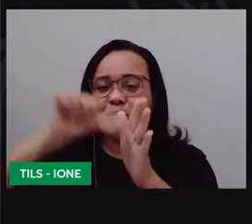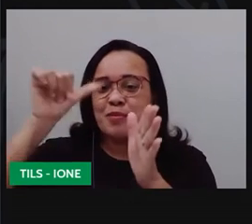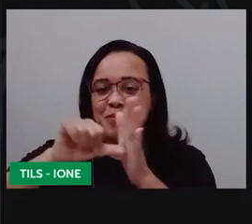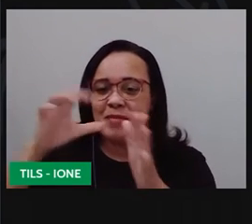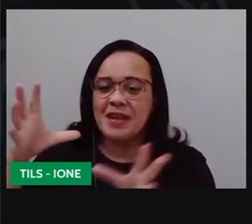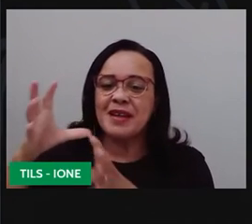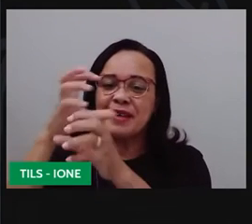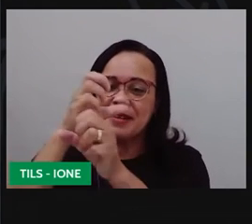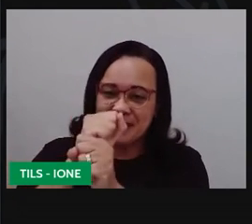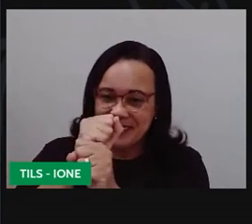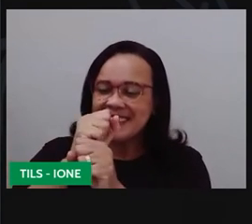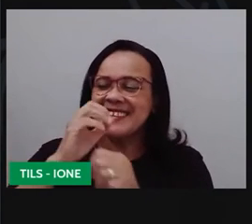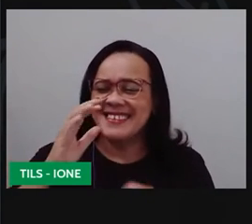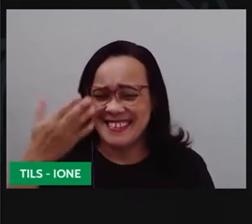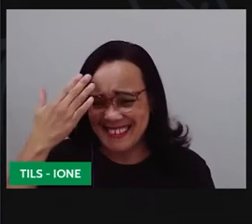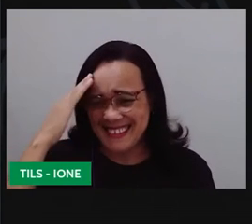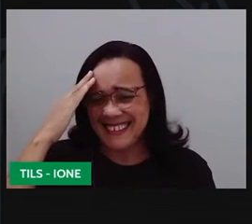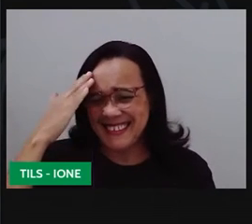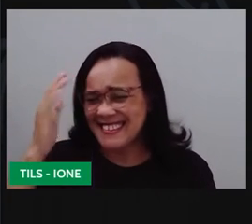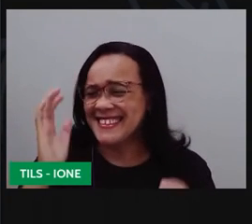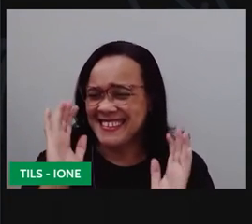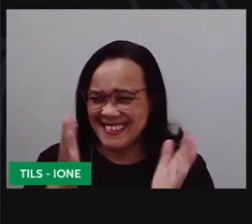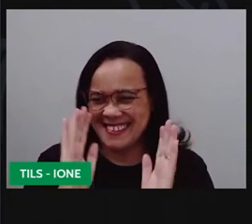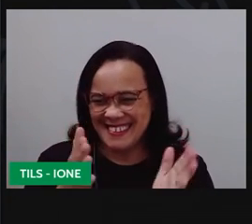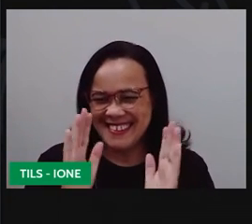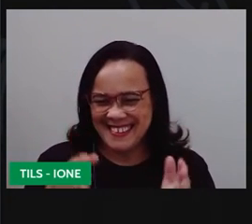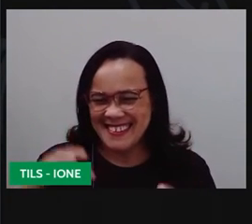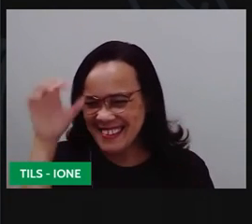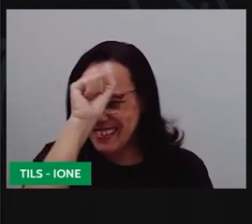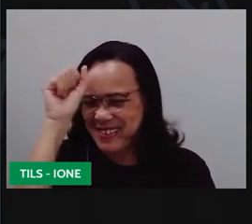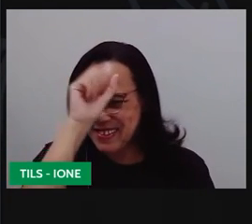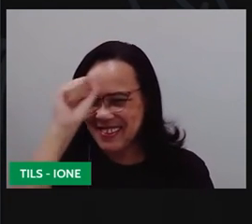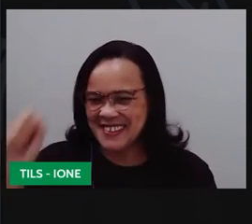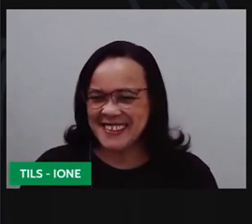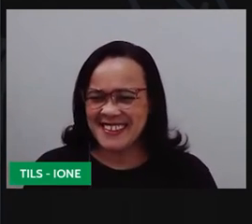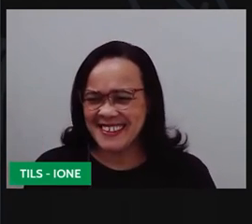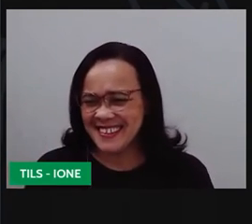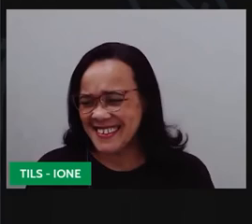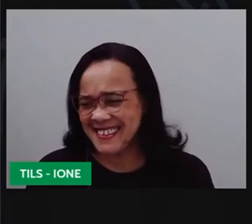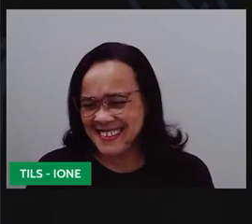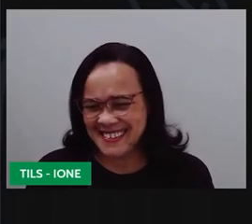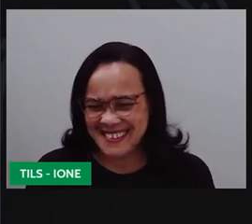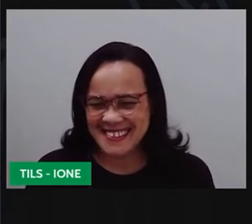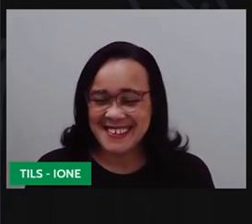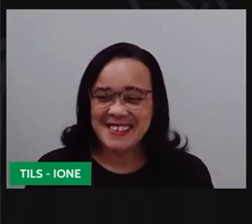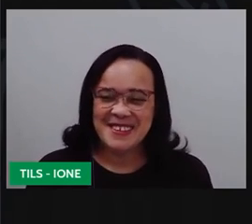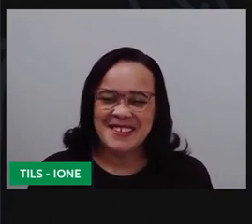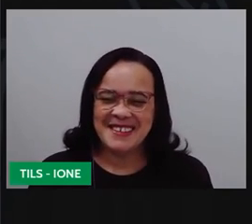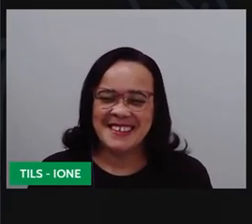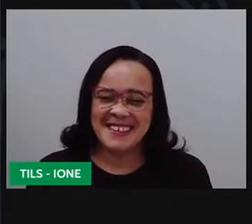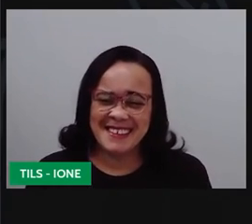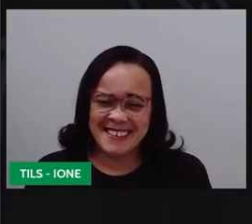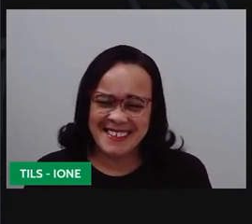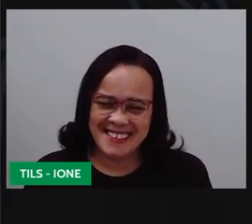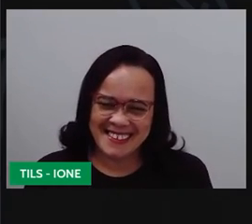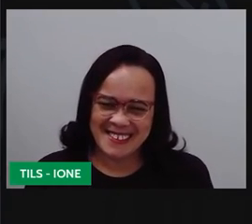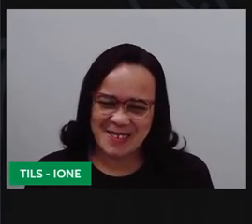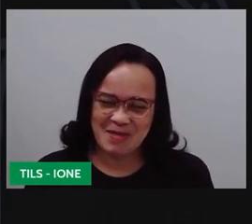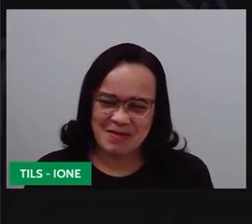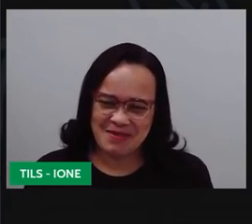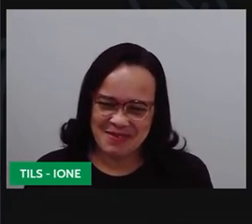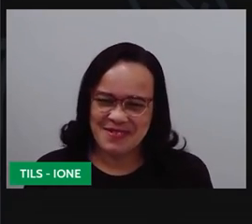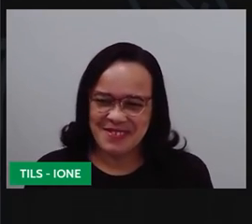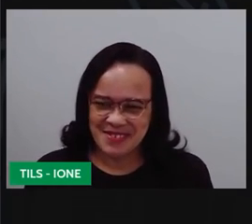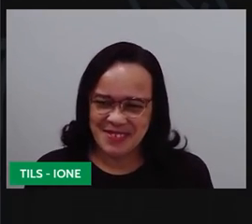continha a primeiro e único o primeiro pode responder isso aí eu tá vendo aí onde aprendeu gente